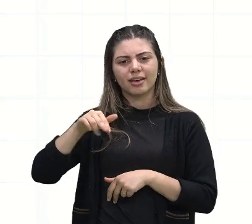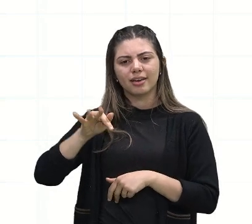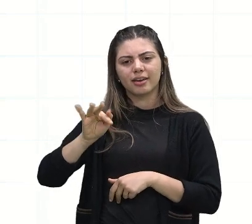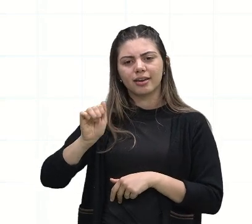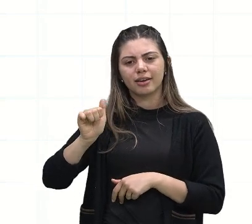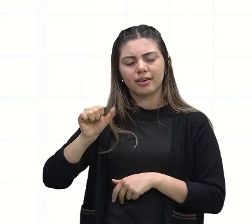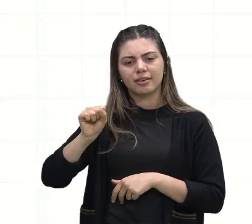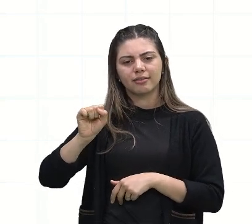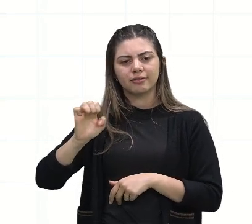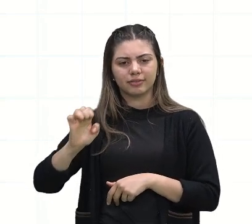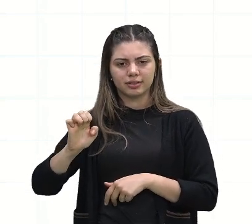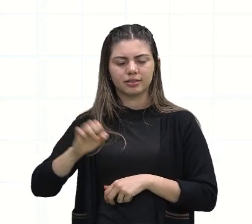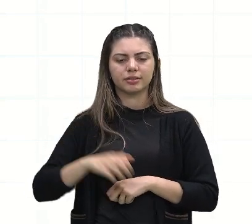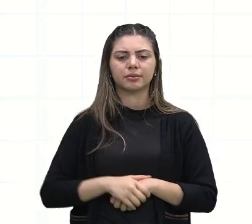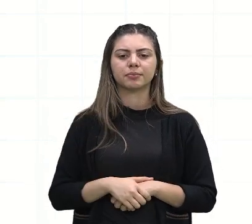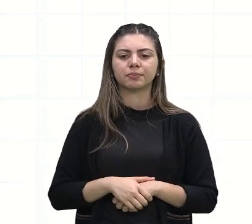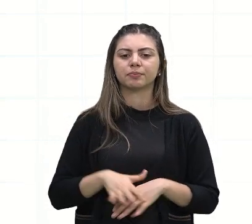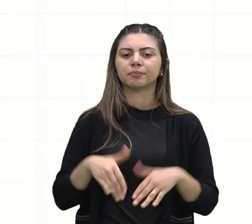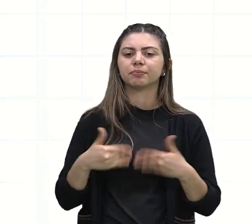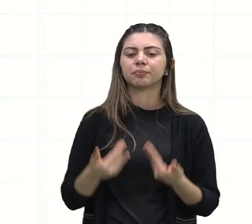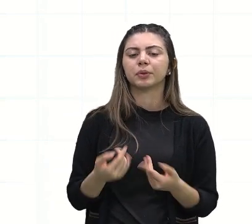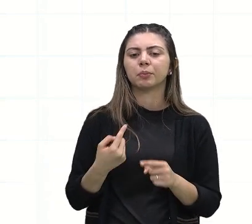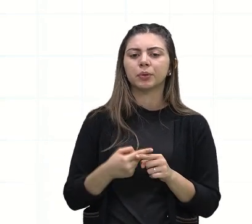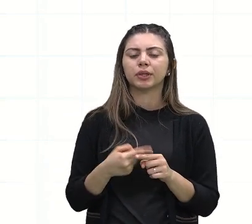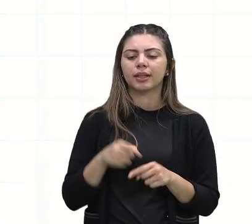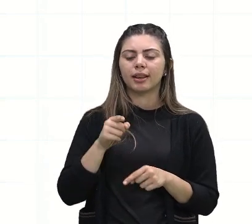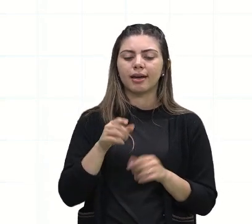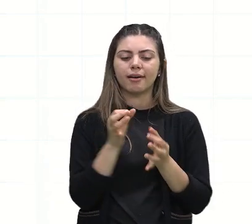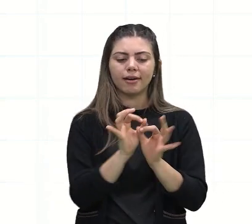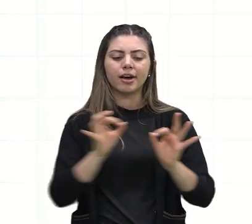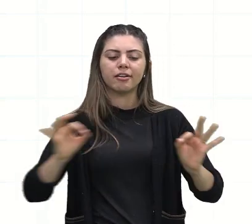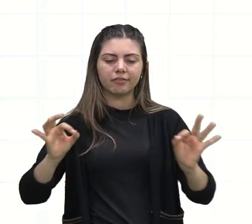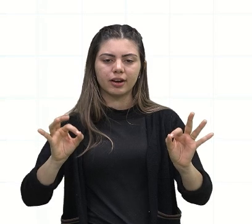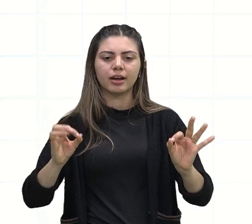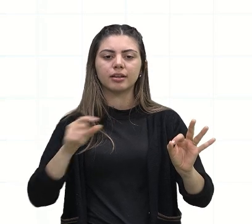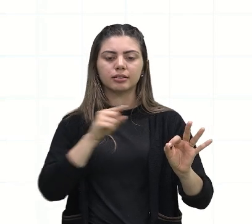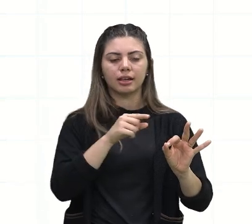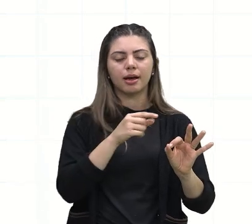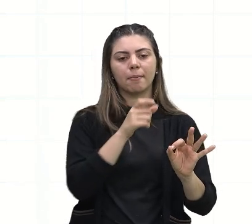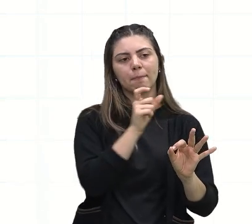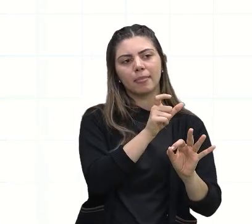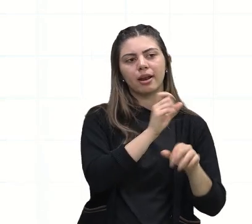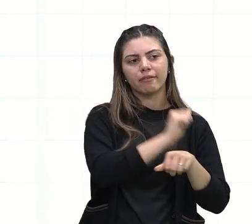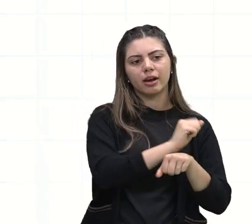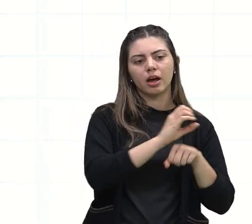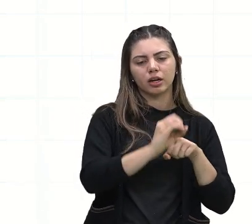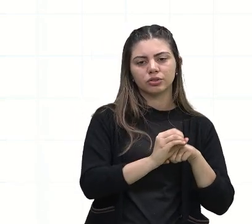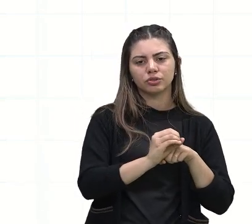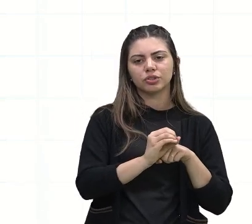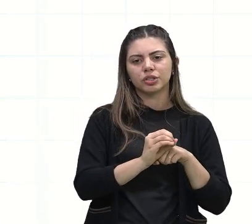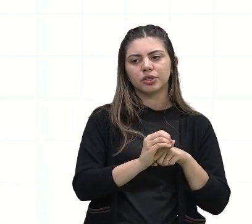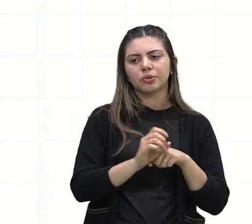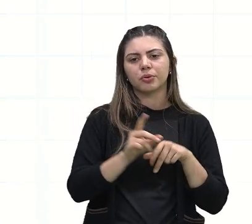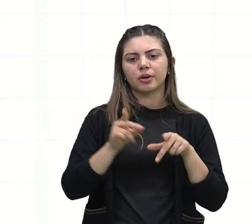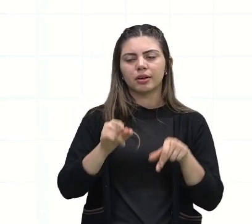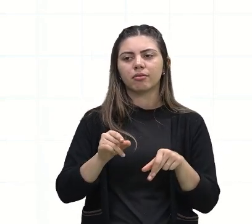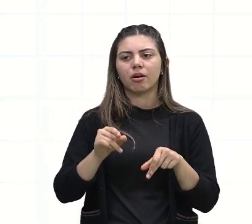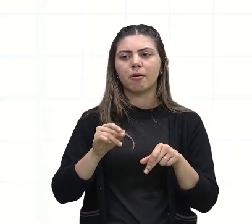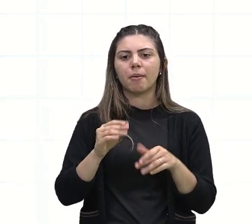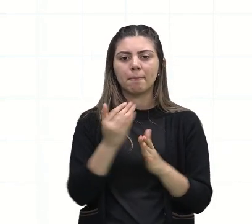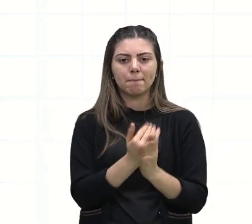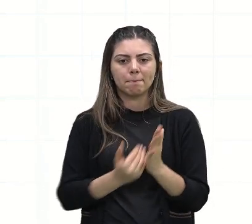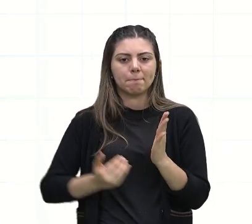uma determinada frase, porque ela vai ter o quê? Um sentido naquele momento, de acordo com aquela expressão que está sendo